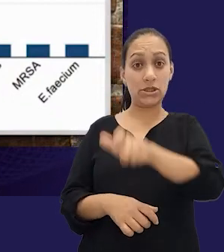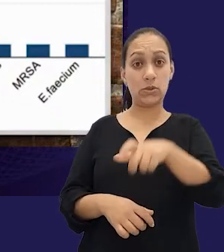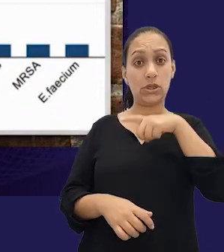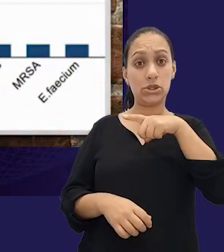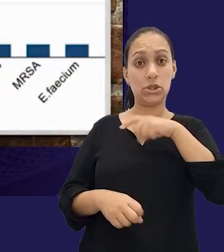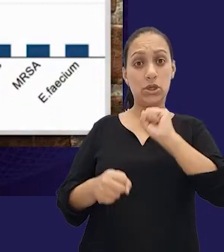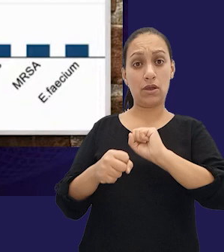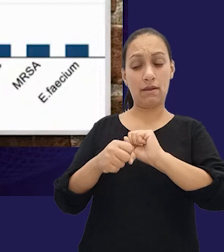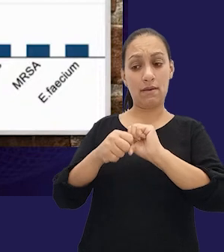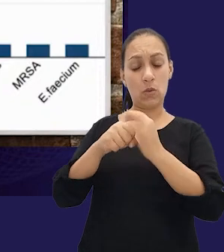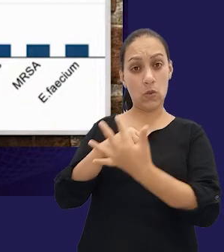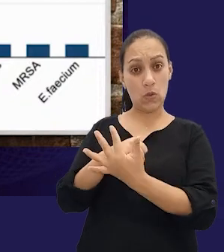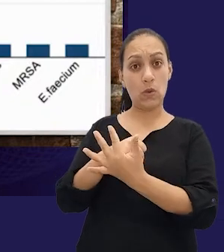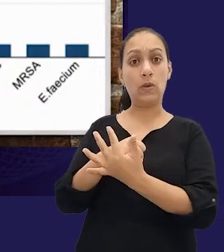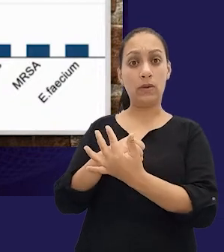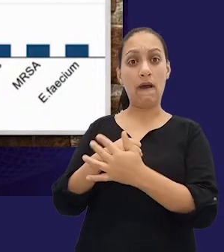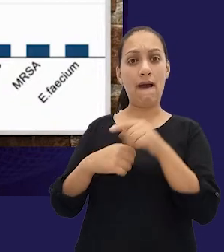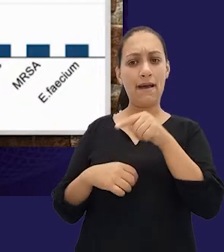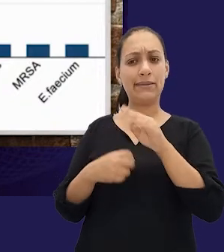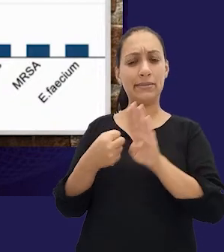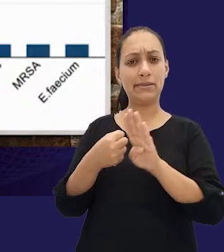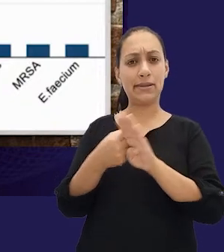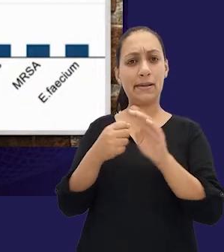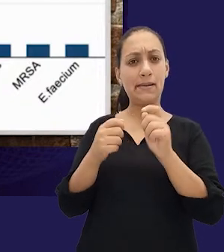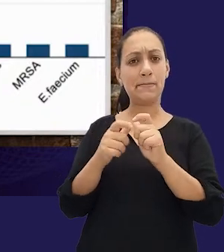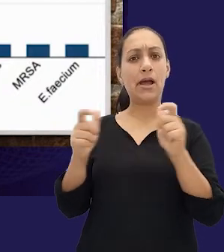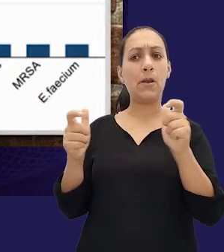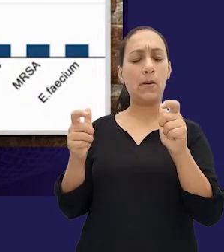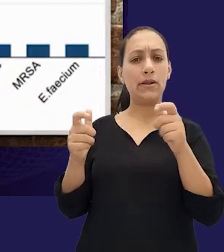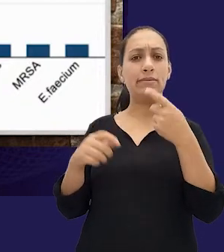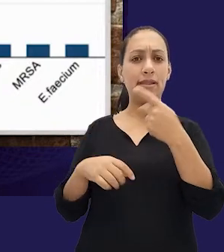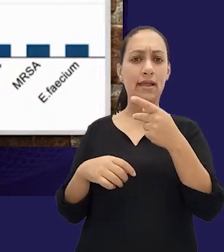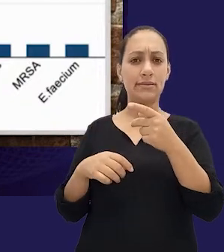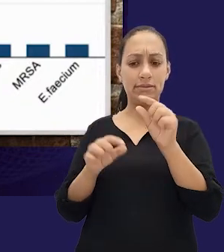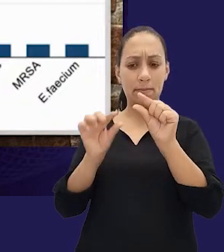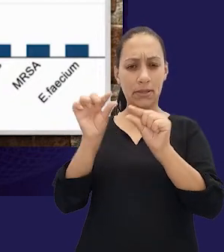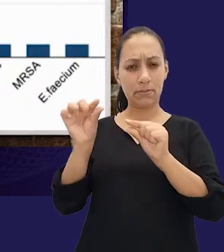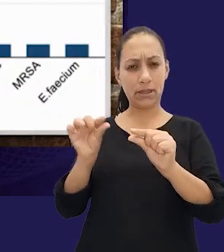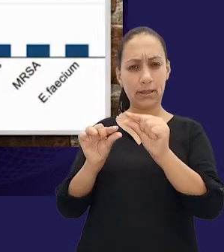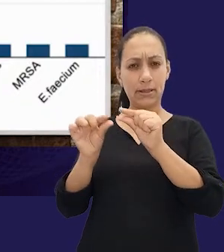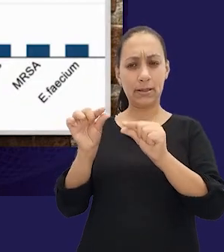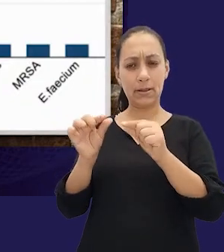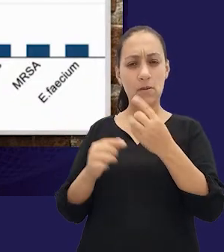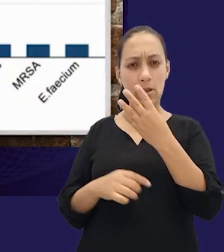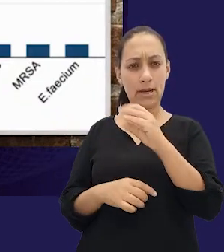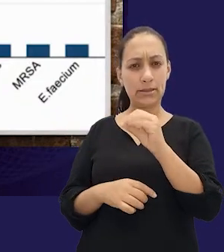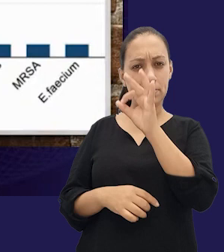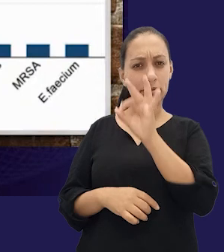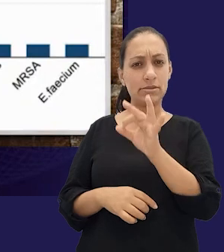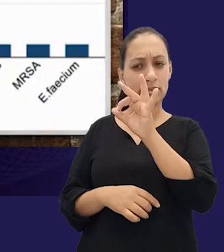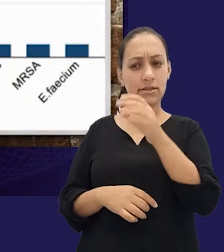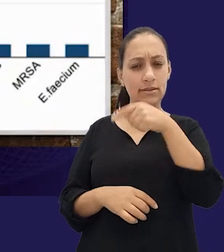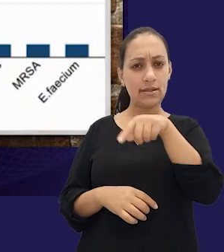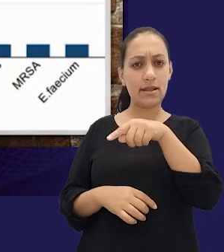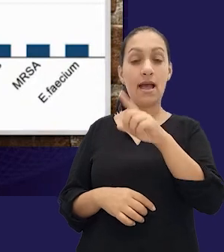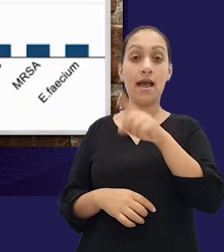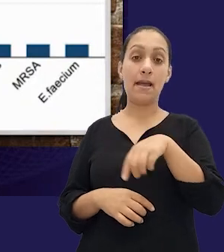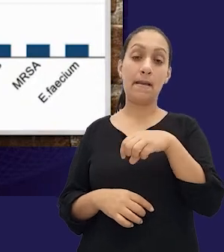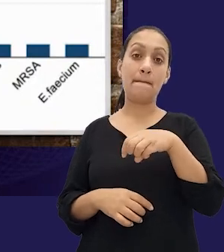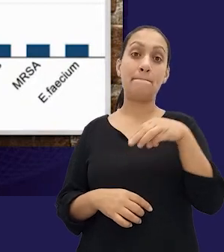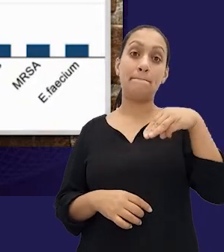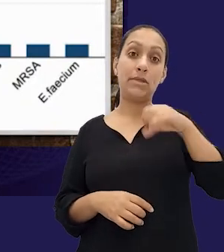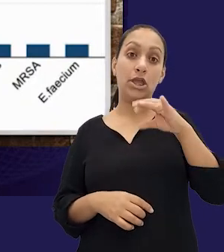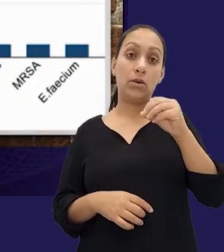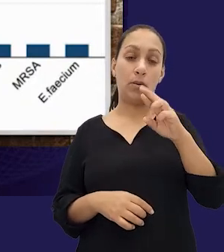dessas bactérias, a maior parte delas, 40% dessas poucas bactérias, eram Mycoplasma